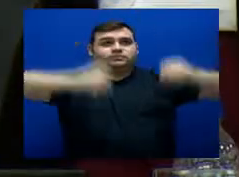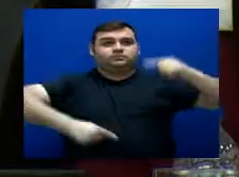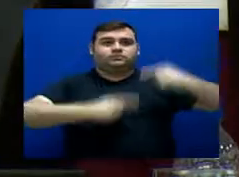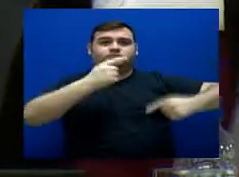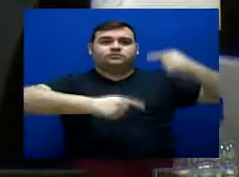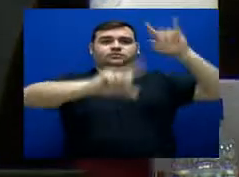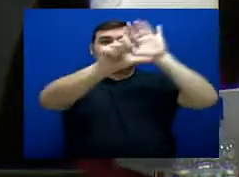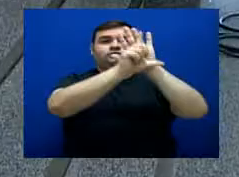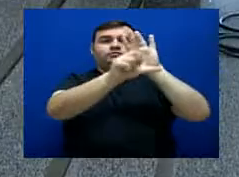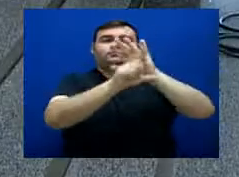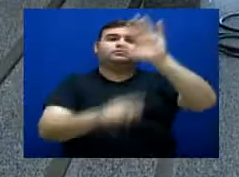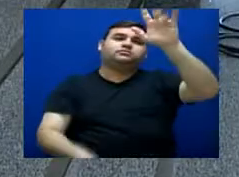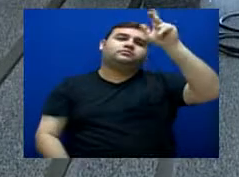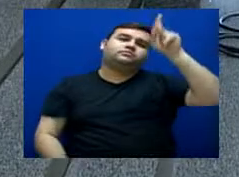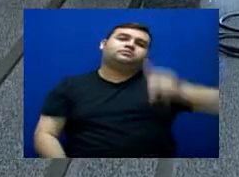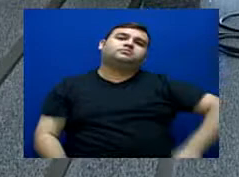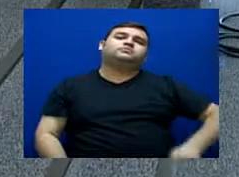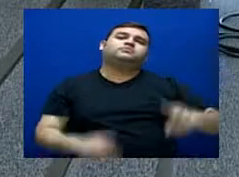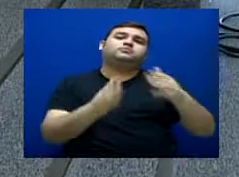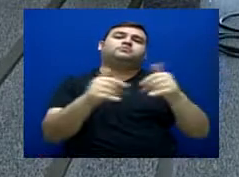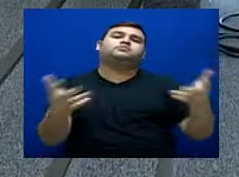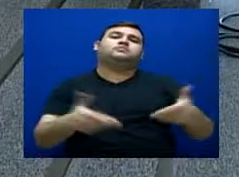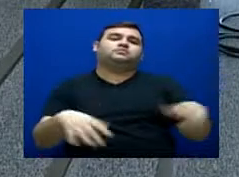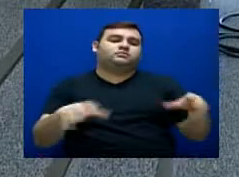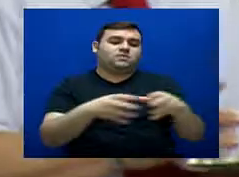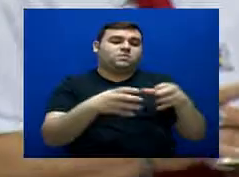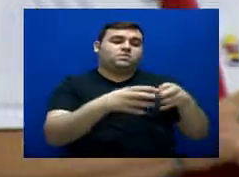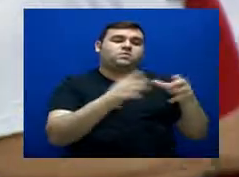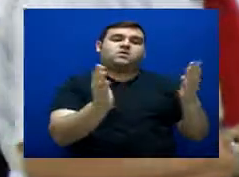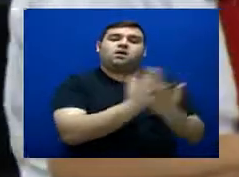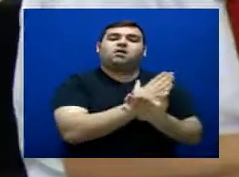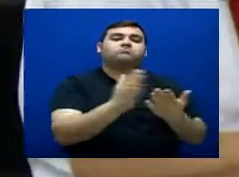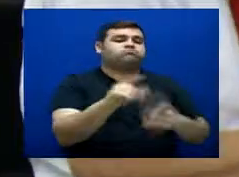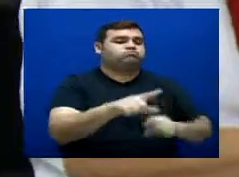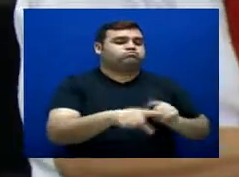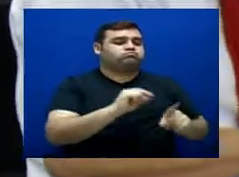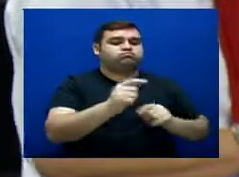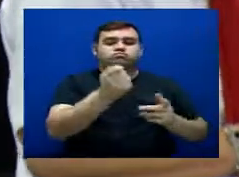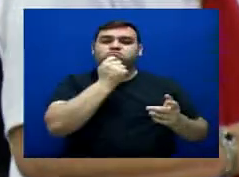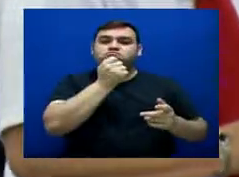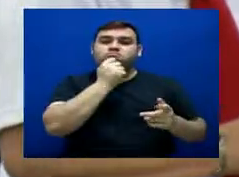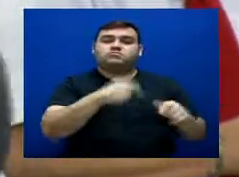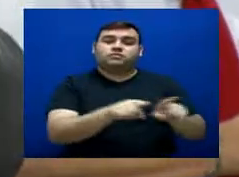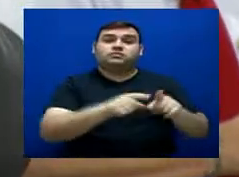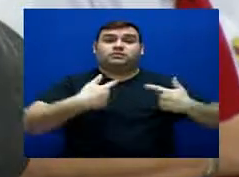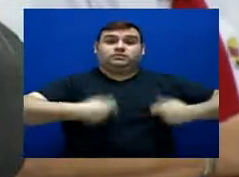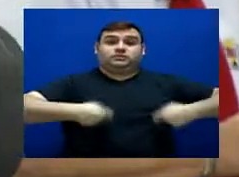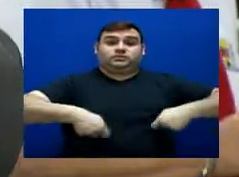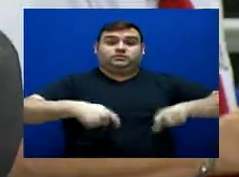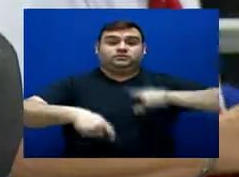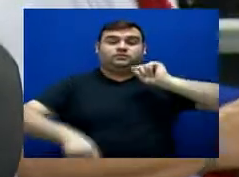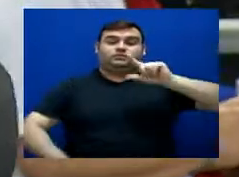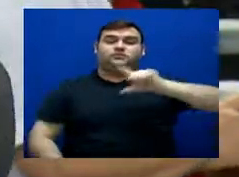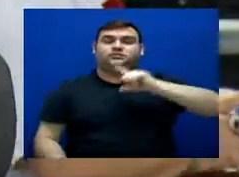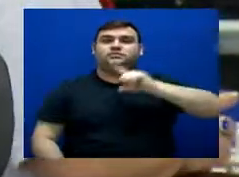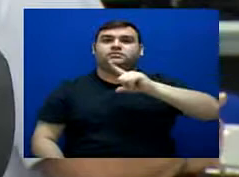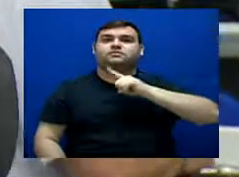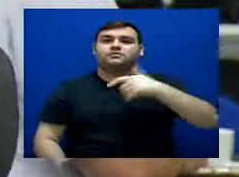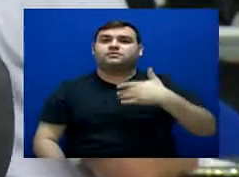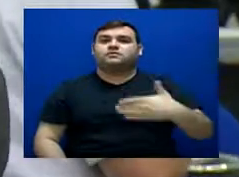dia. Presidente, é só solicitar a aprovação em bloco dos que não foram destacados. Eu preciso que